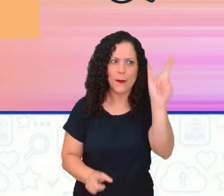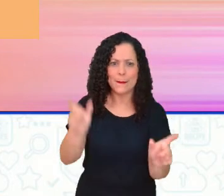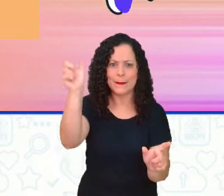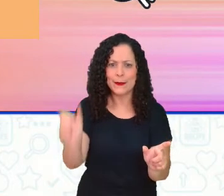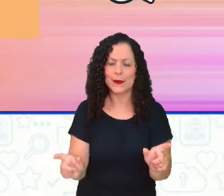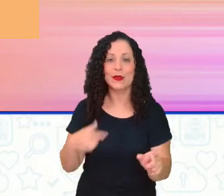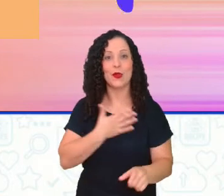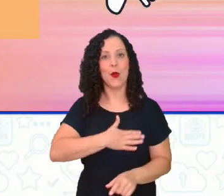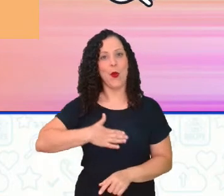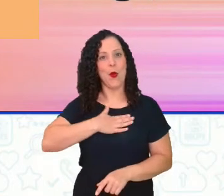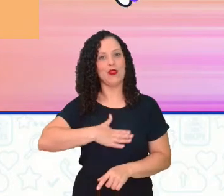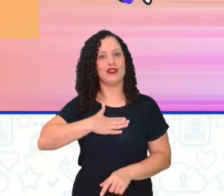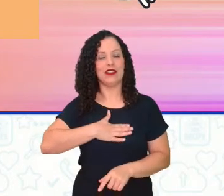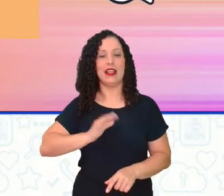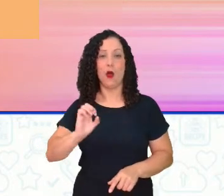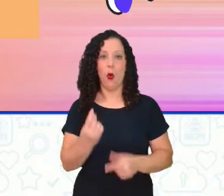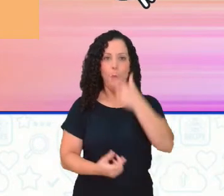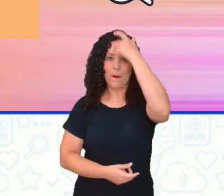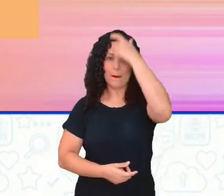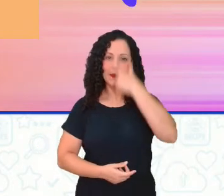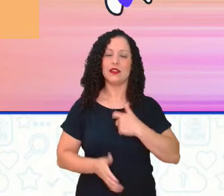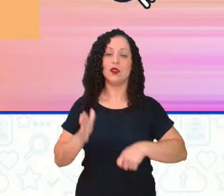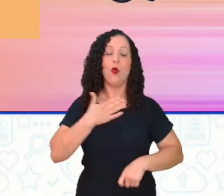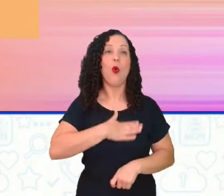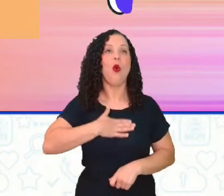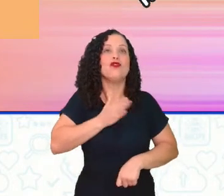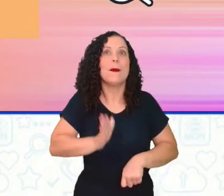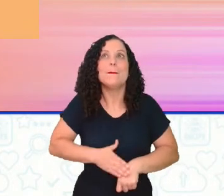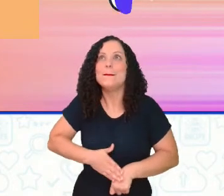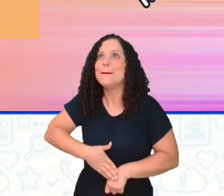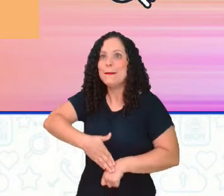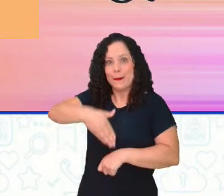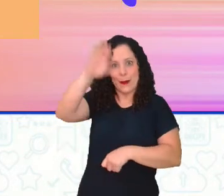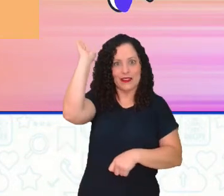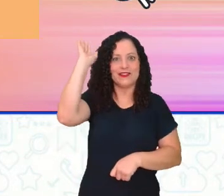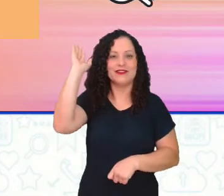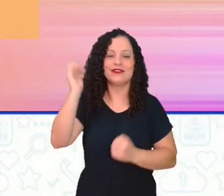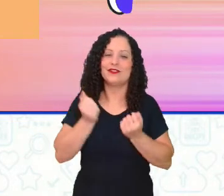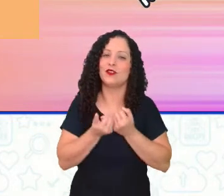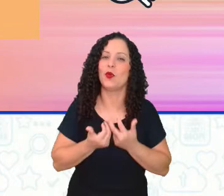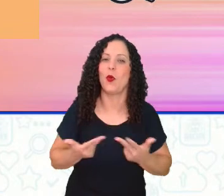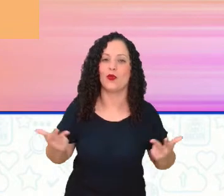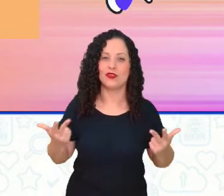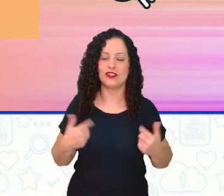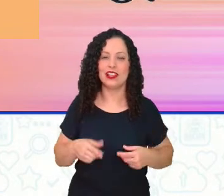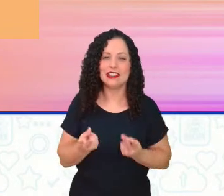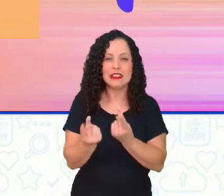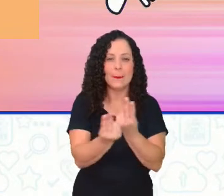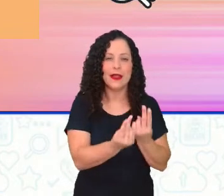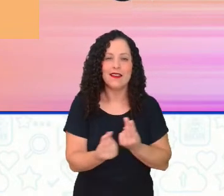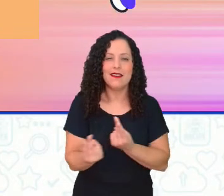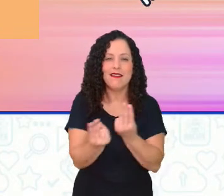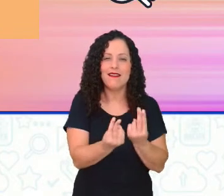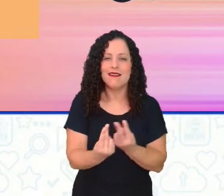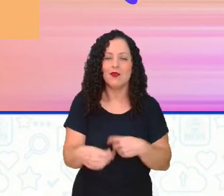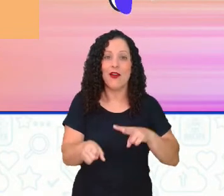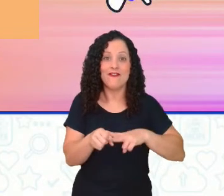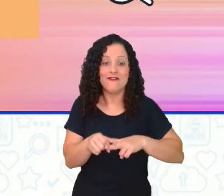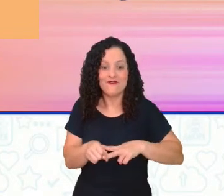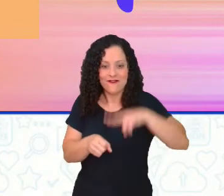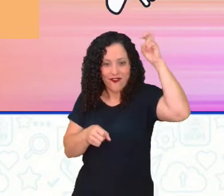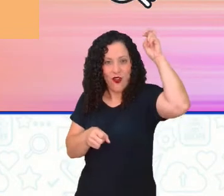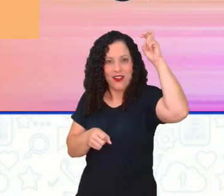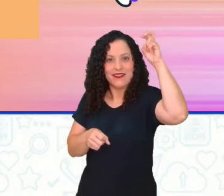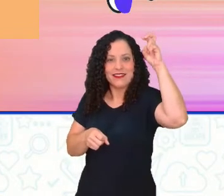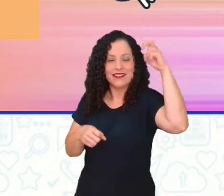gosta disso mais do que de qualquer outra coisa. Então é a vocação, é como se você tivesse achado uma paixão, né? Uma É de paixão.